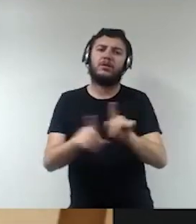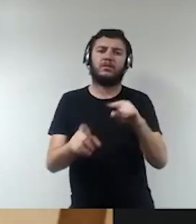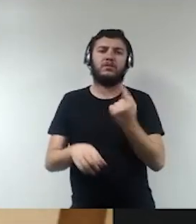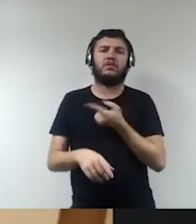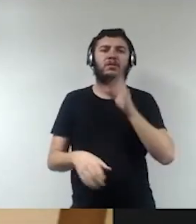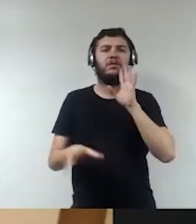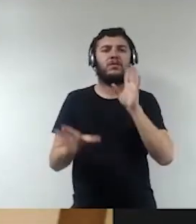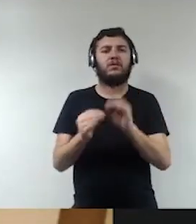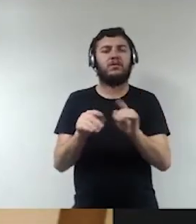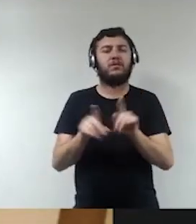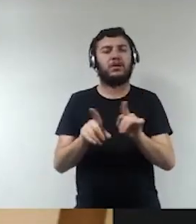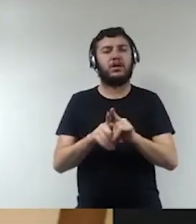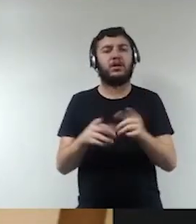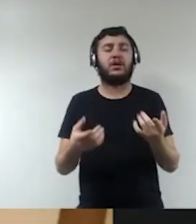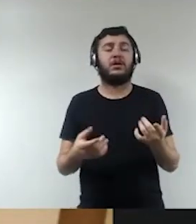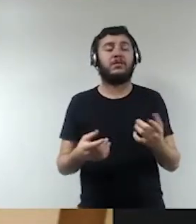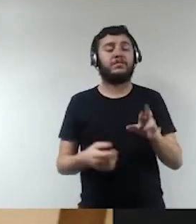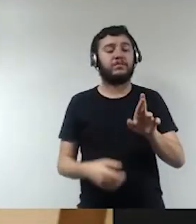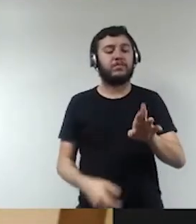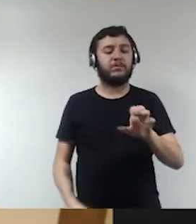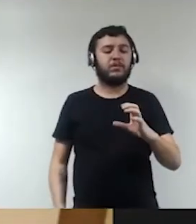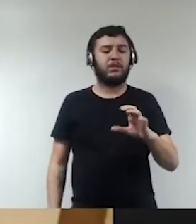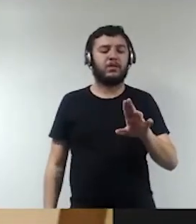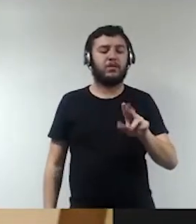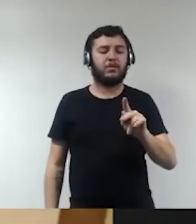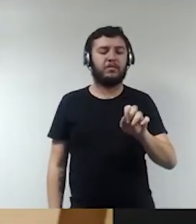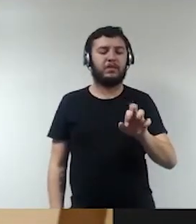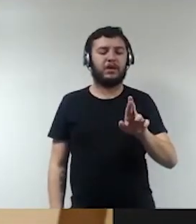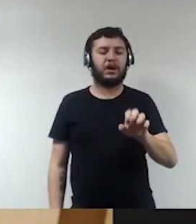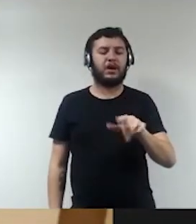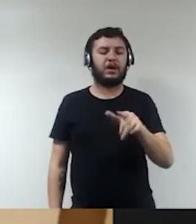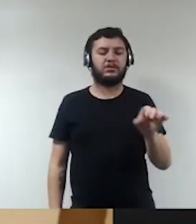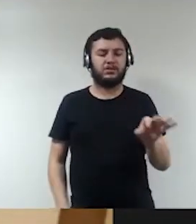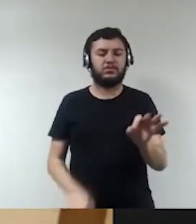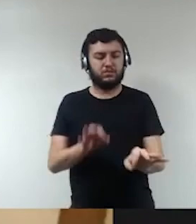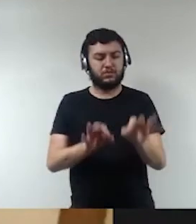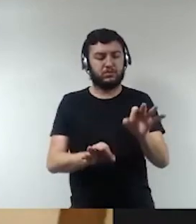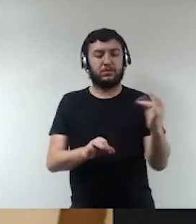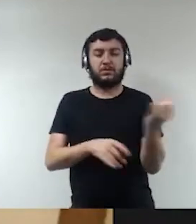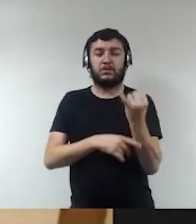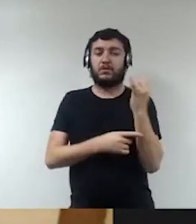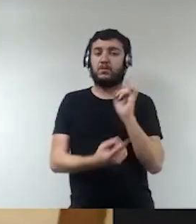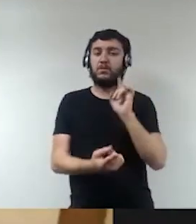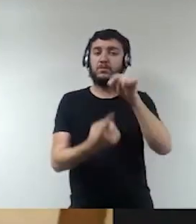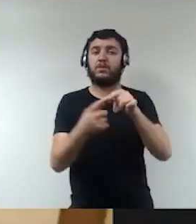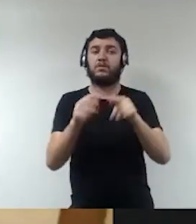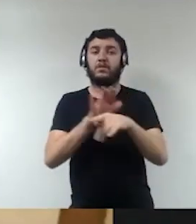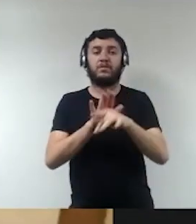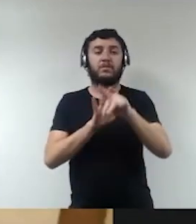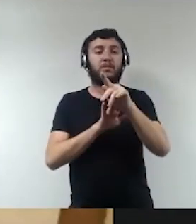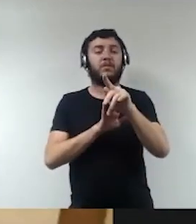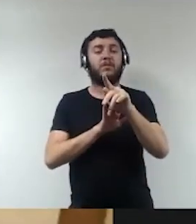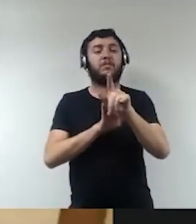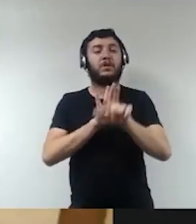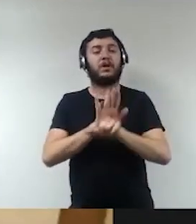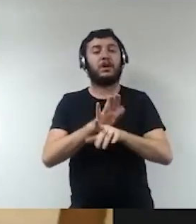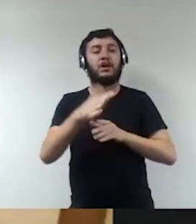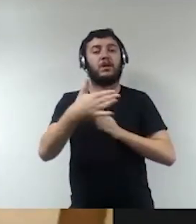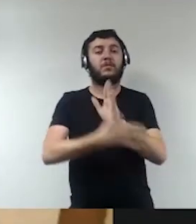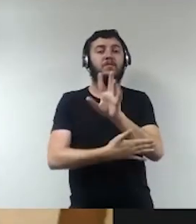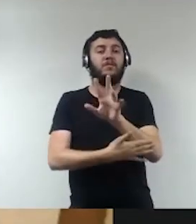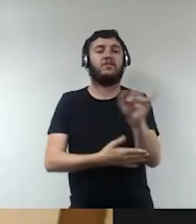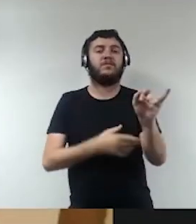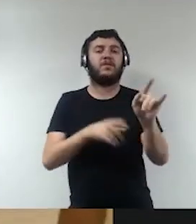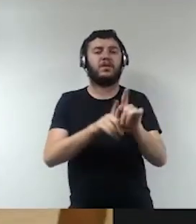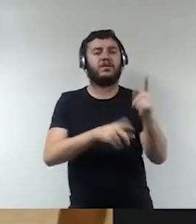extrajudicial tem um amplo espaço, mas é importante que venha mesmo, que o PL seja aprovado e que torne legal esse